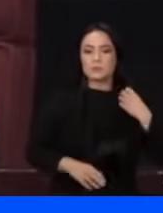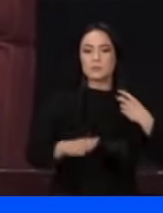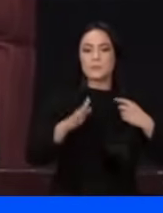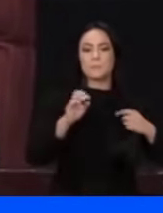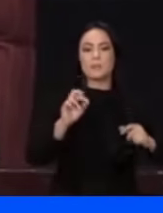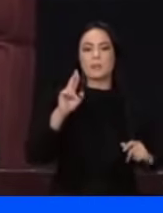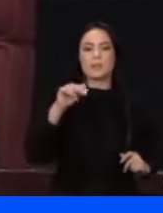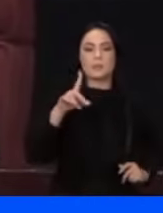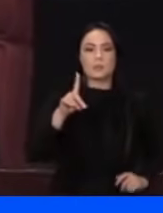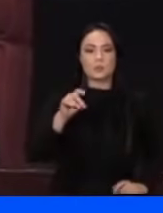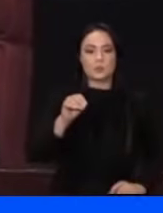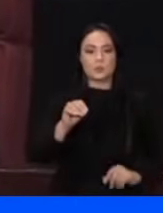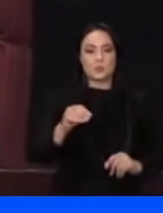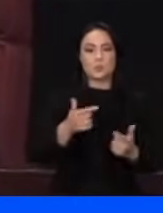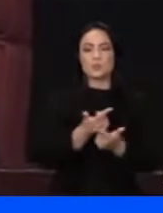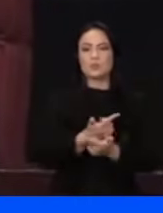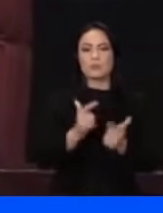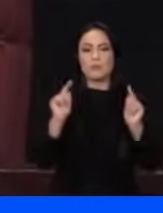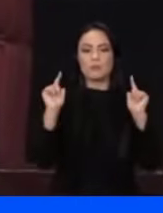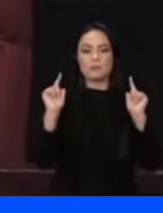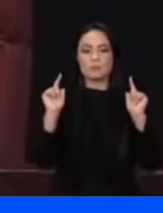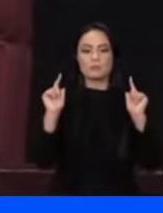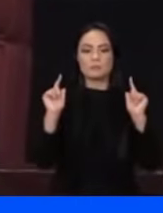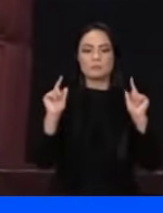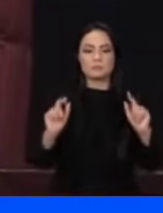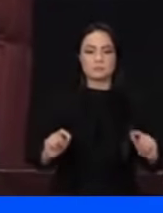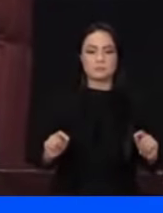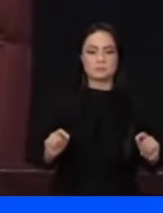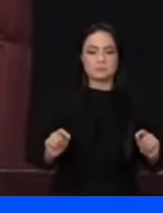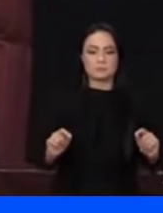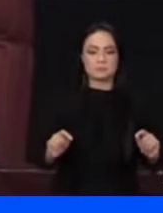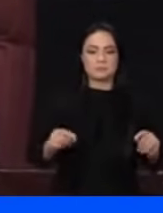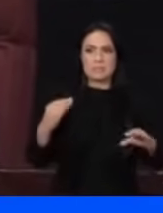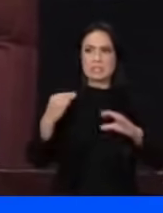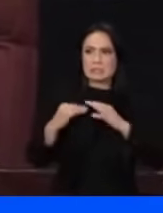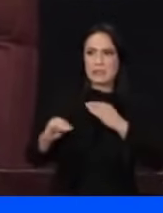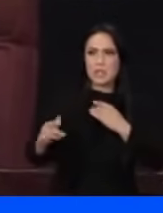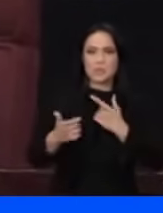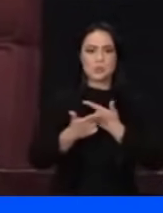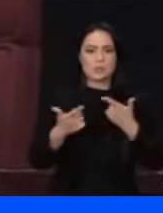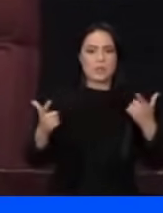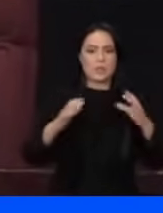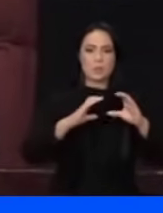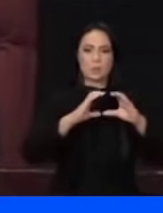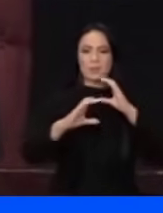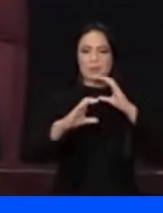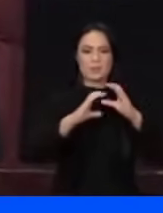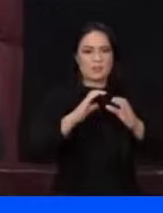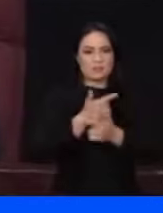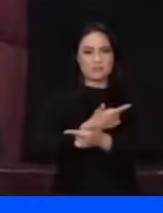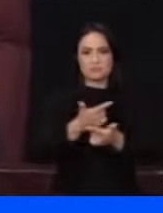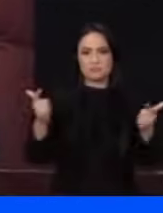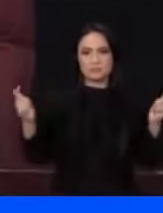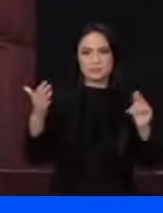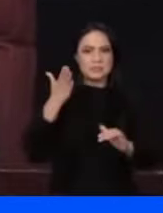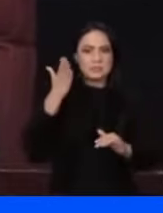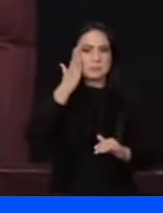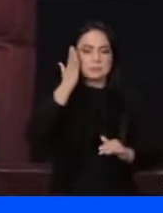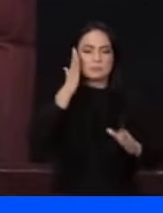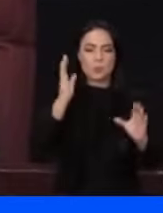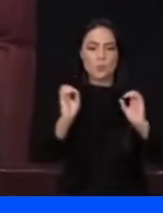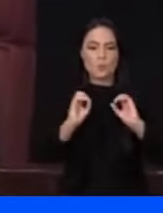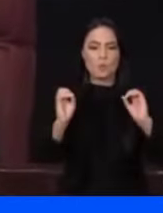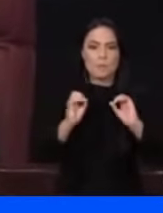Bernardo Romão Correa Neto não teria enviado mensagem, não teria se comunicado, não teria tido conhecimento. Veja,